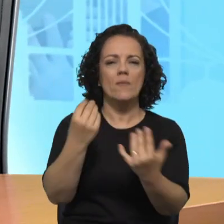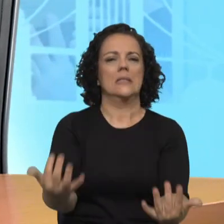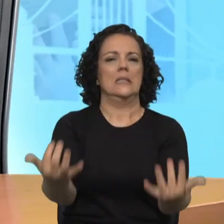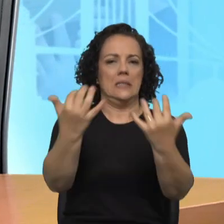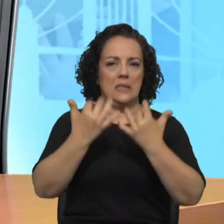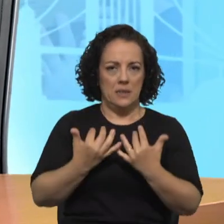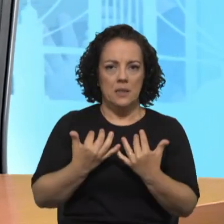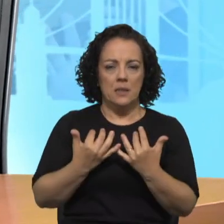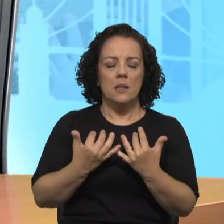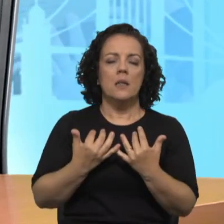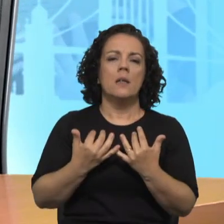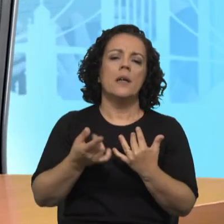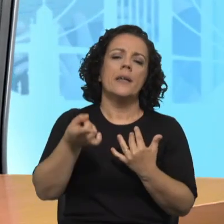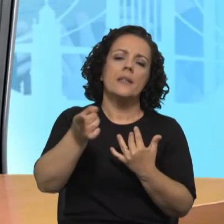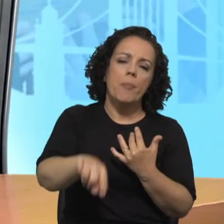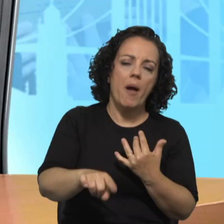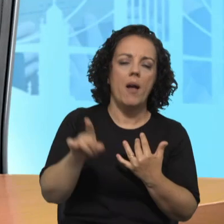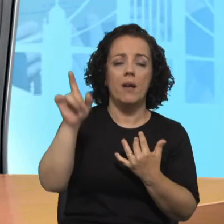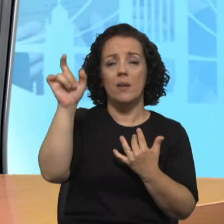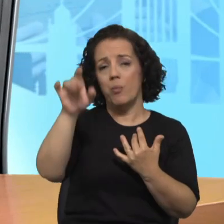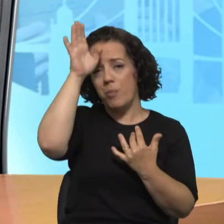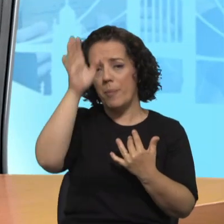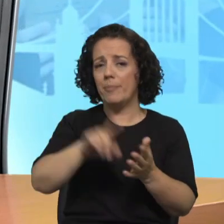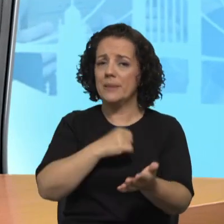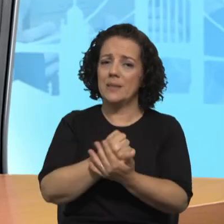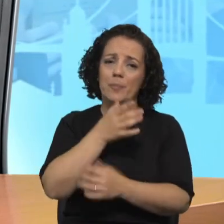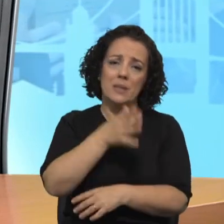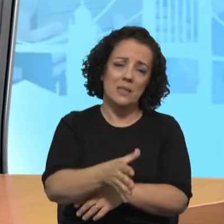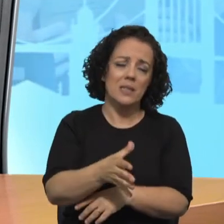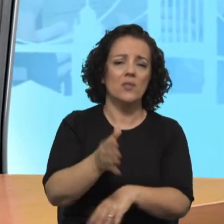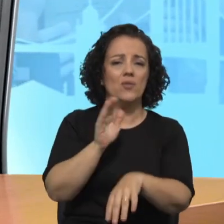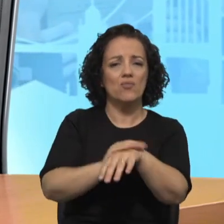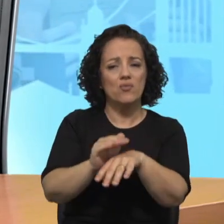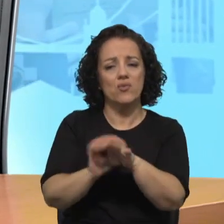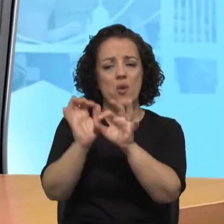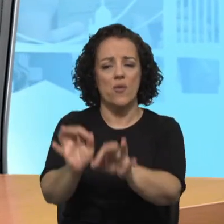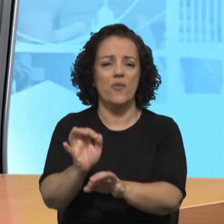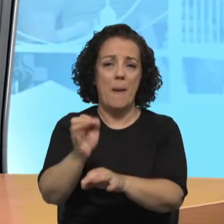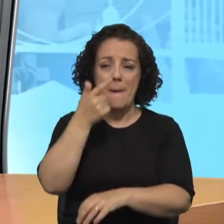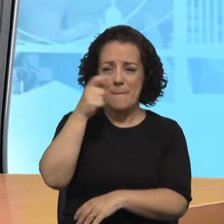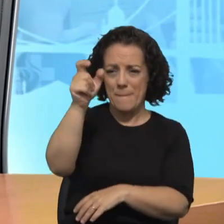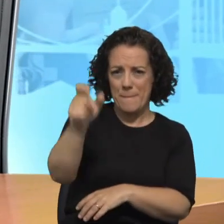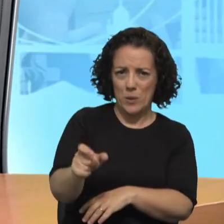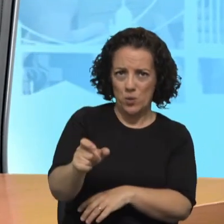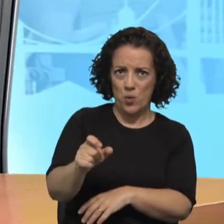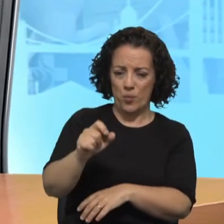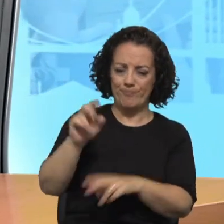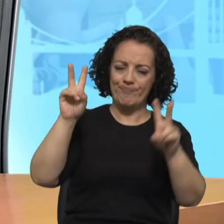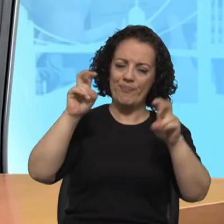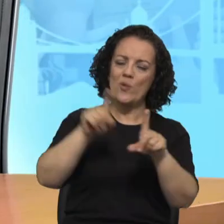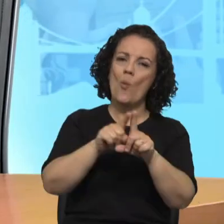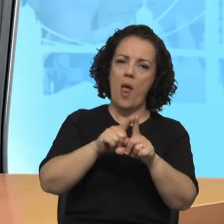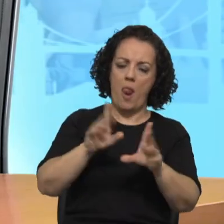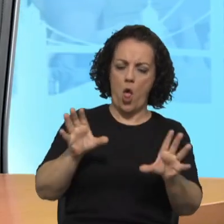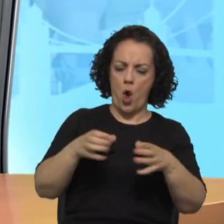passa pelo acolhimento ao outro. Ele insiste sempre muito, independente, o outro, mesmo aqueles que não são do nosso grupo, ou que são